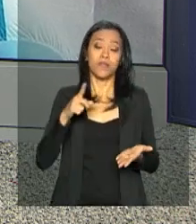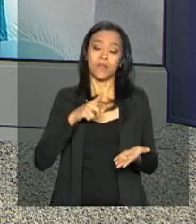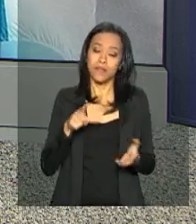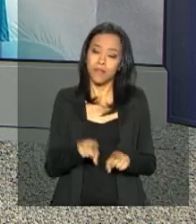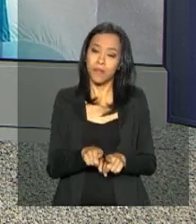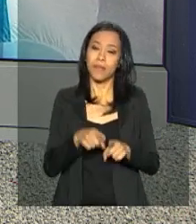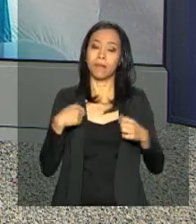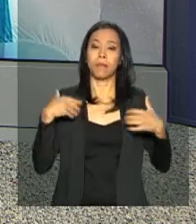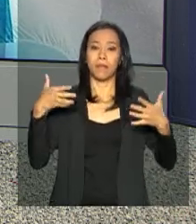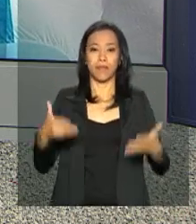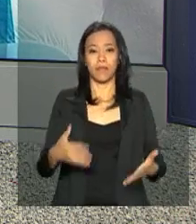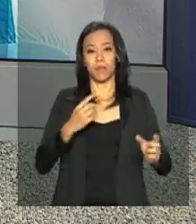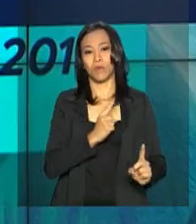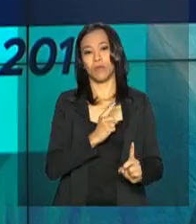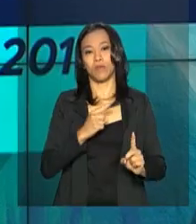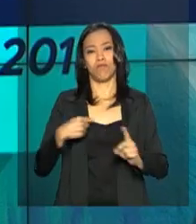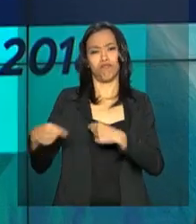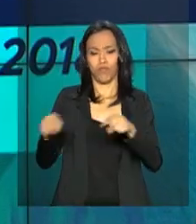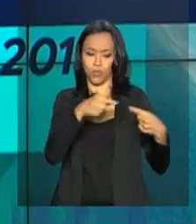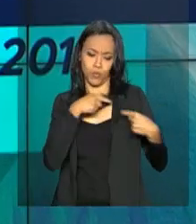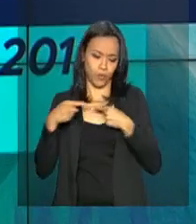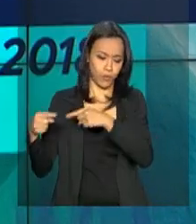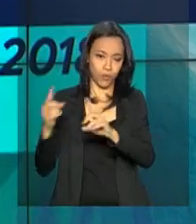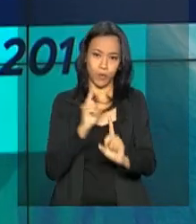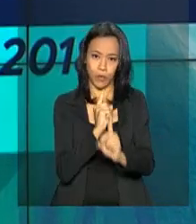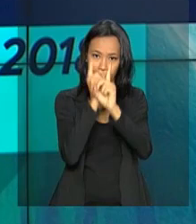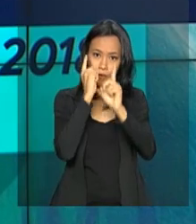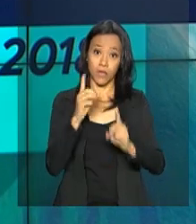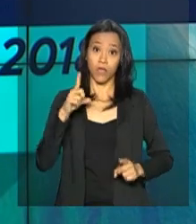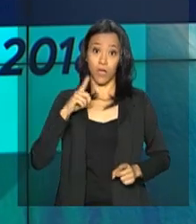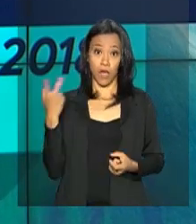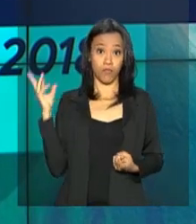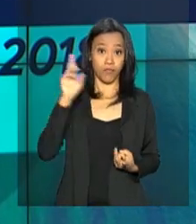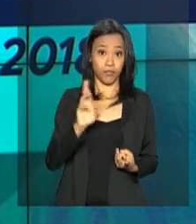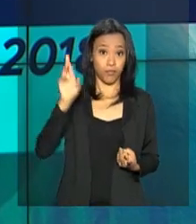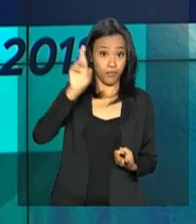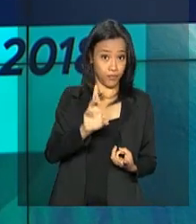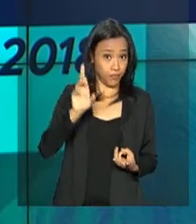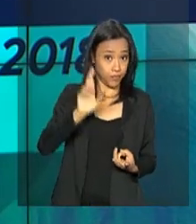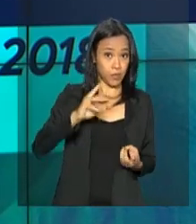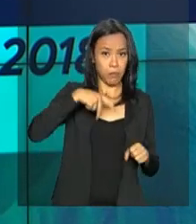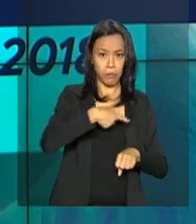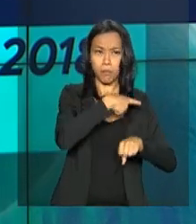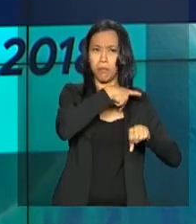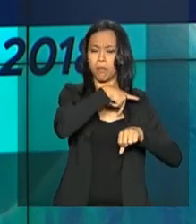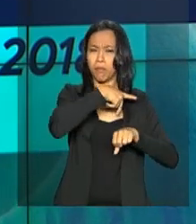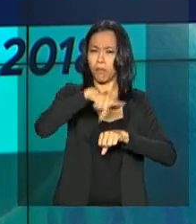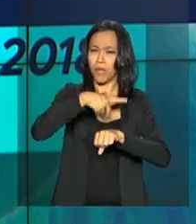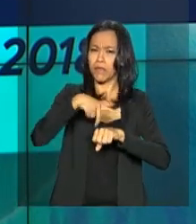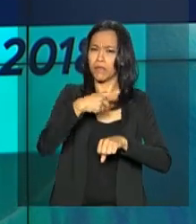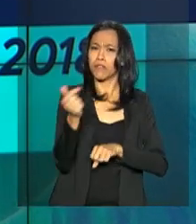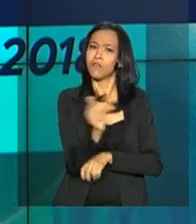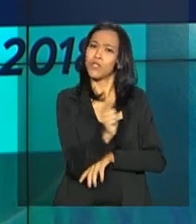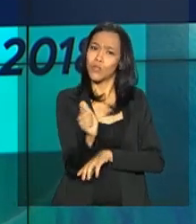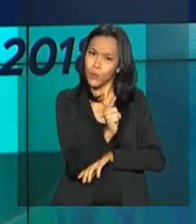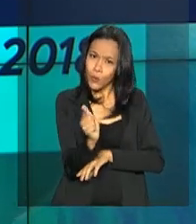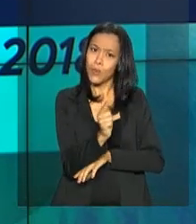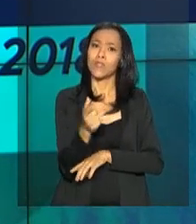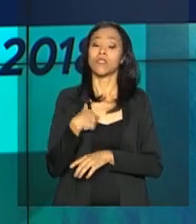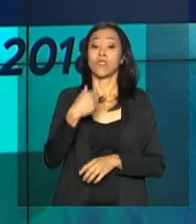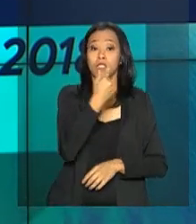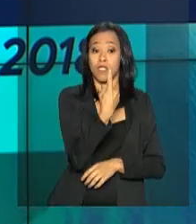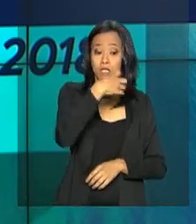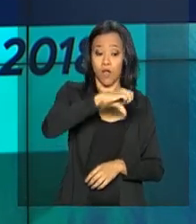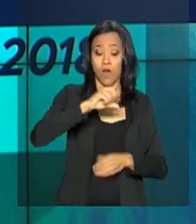das plenárias do encontro estão reunidos os chefes de estado e de governo de 22 países 19 da américa